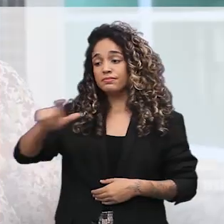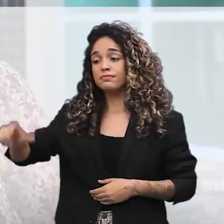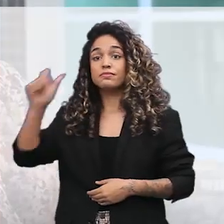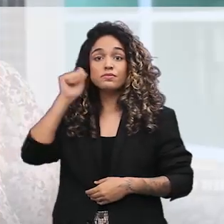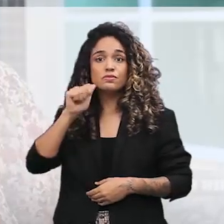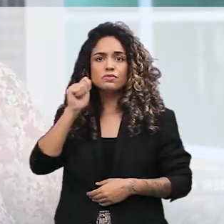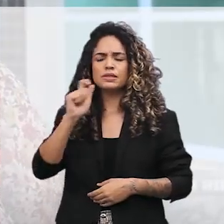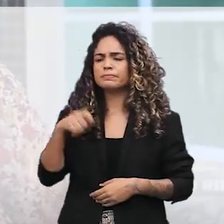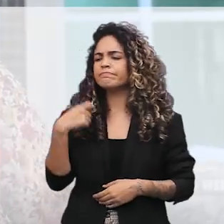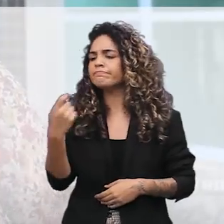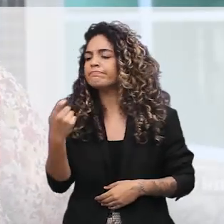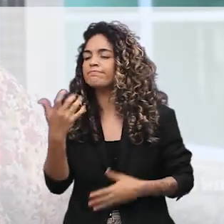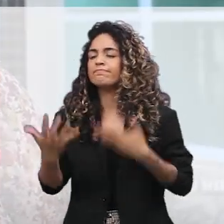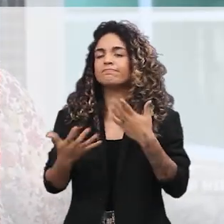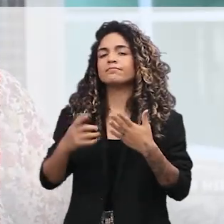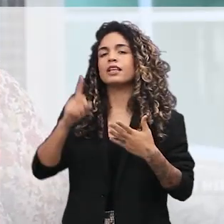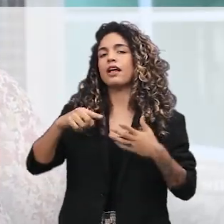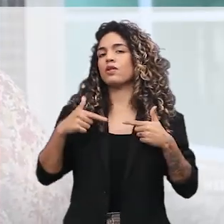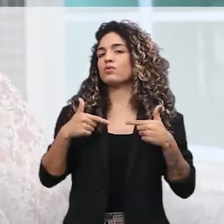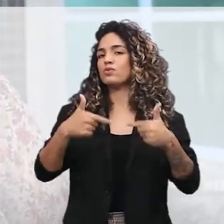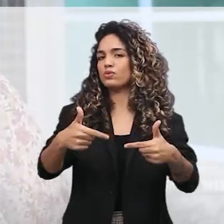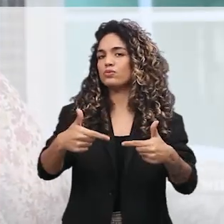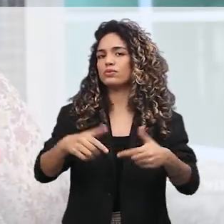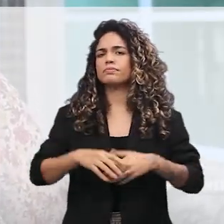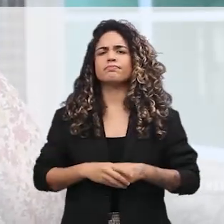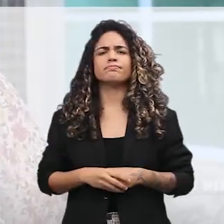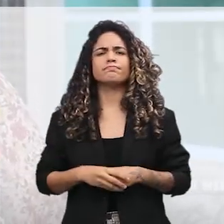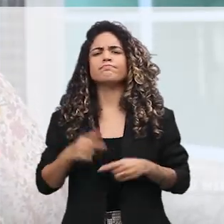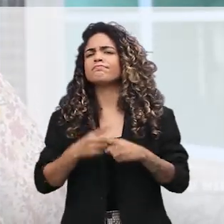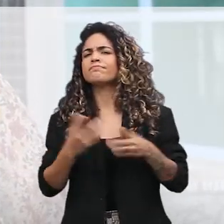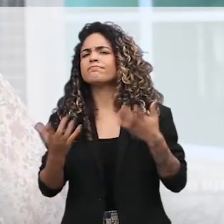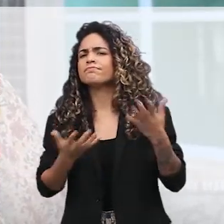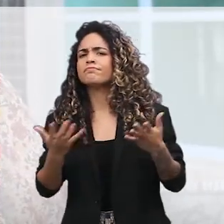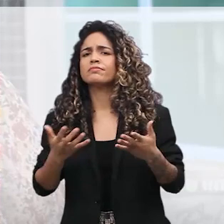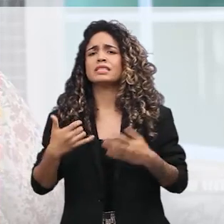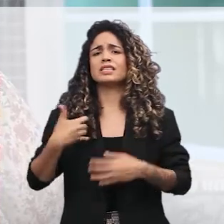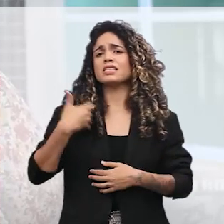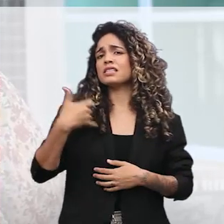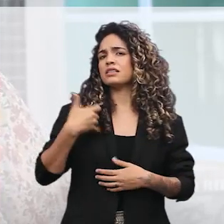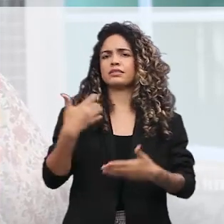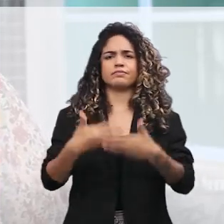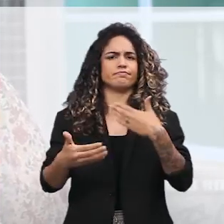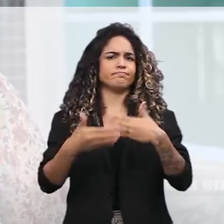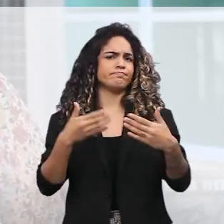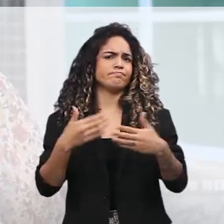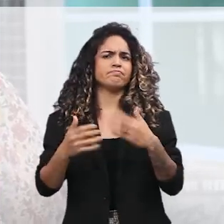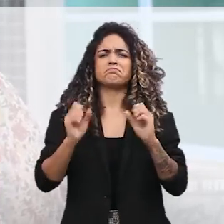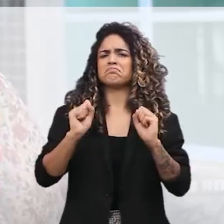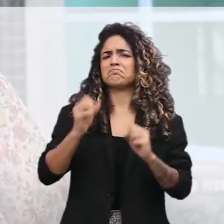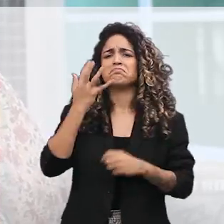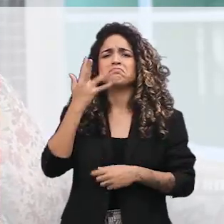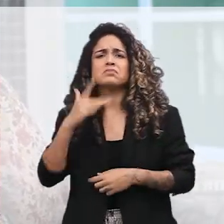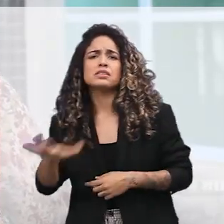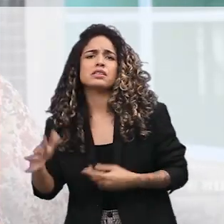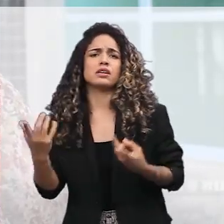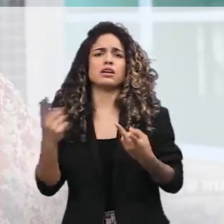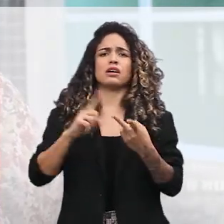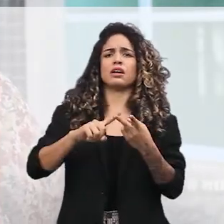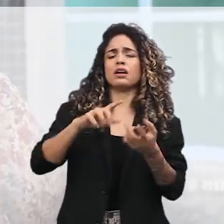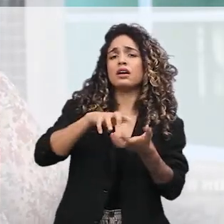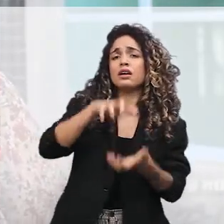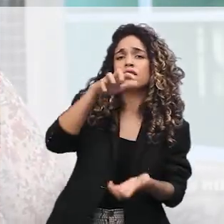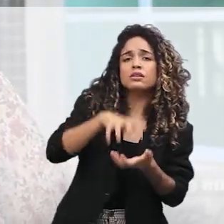Uma palavra que representa as mulheres é luta, porque não importa a idade, seja na